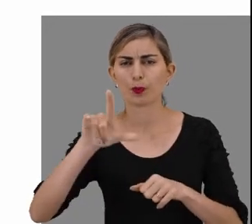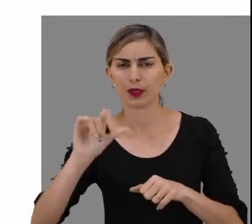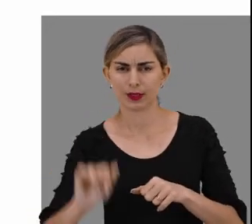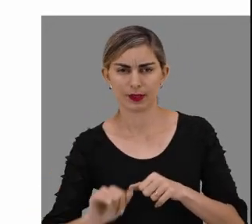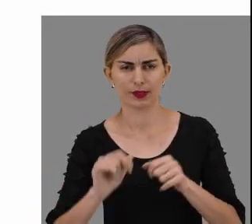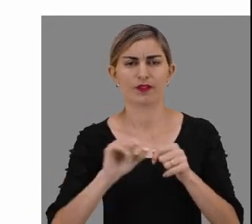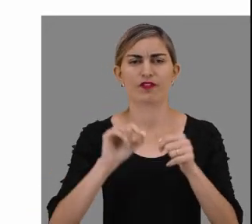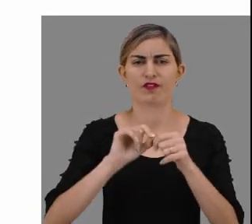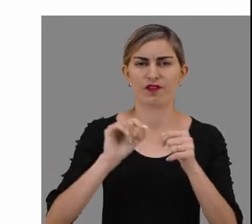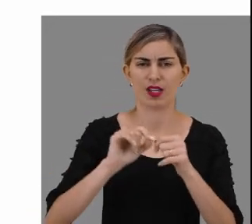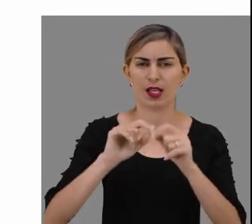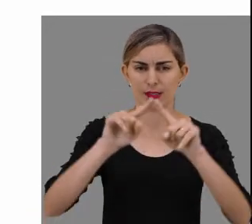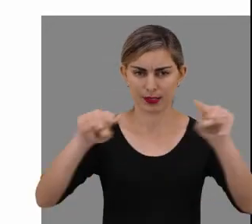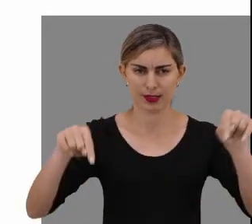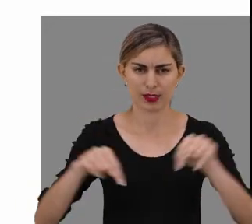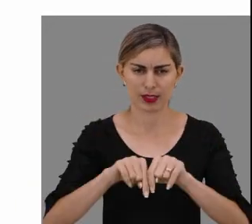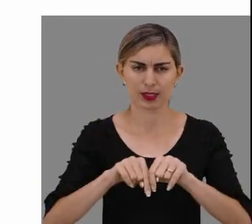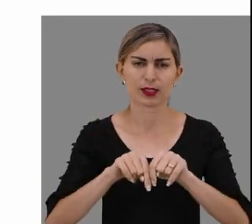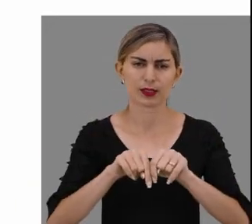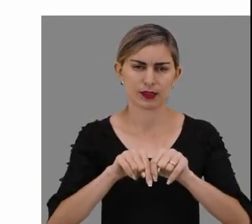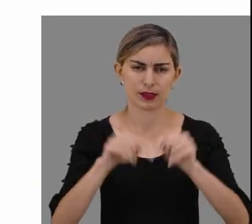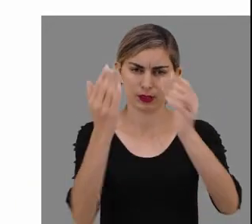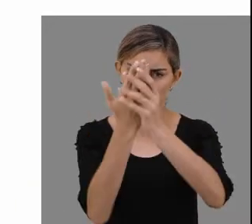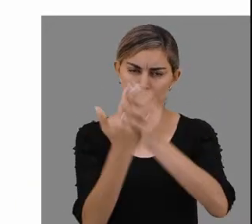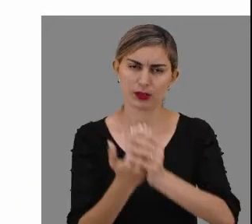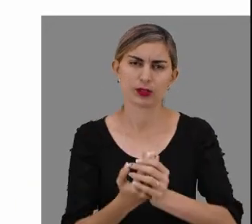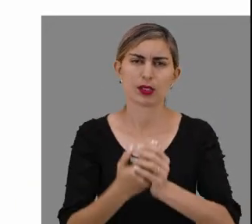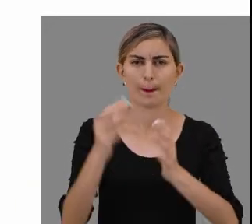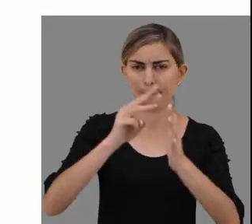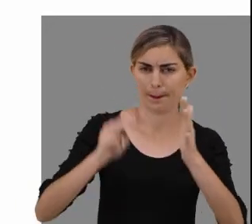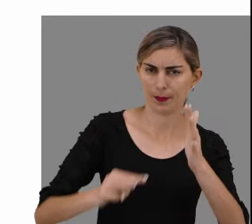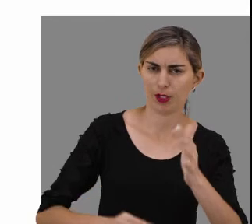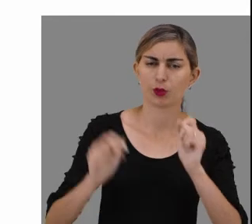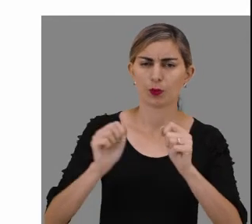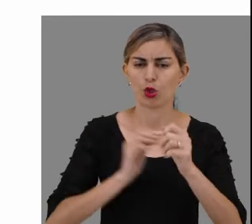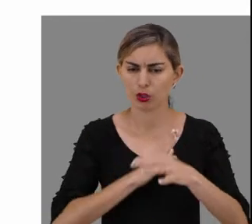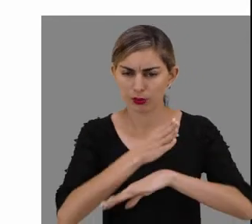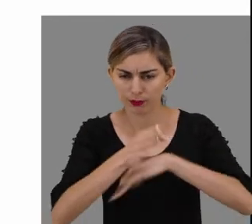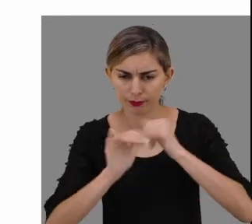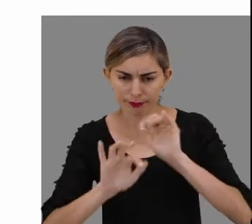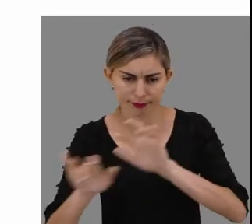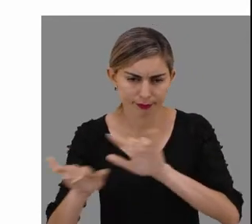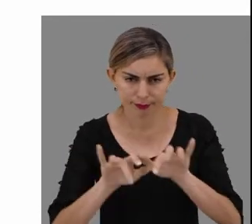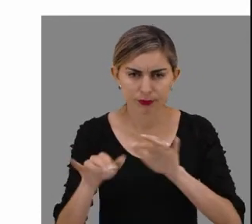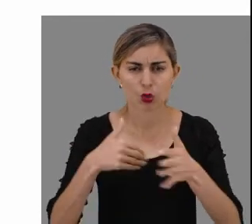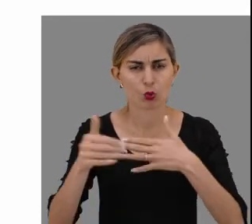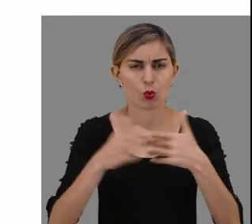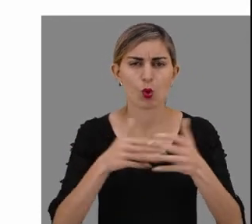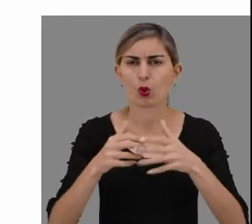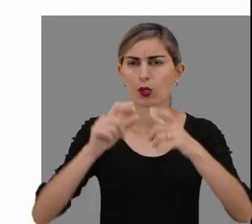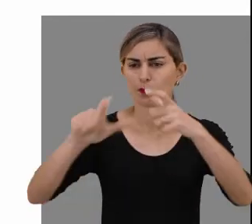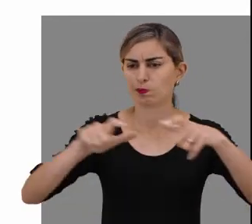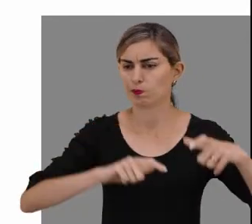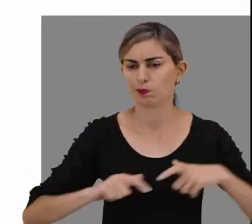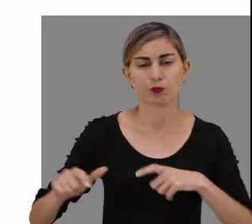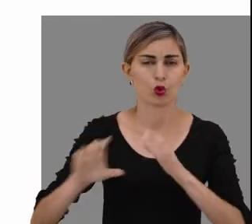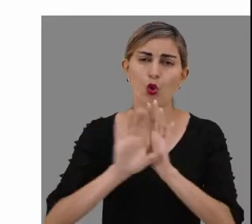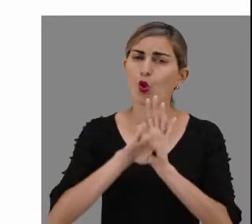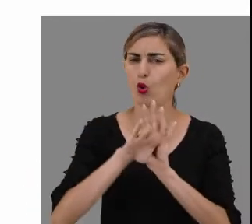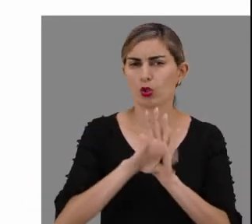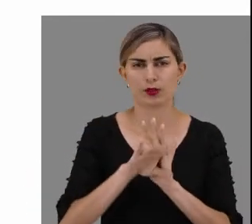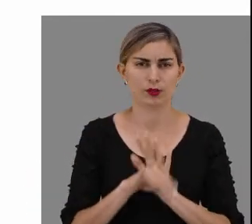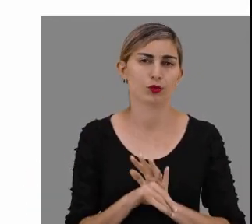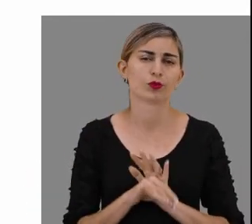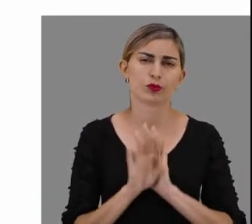public faz com que a nossa classe possua atributos e métodos que podem ser acessados por qualquer ponto do